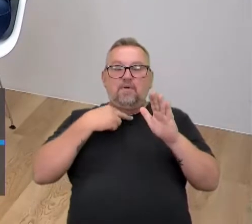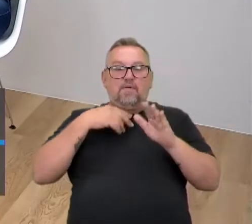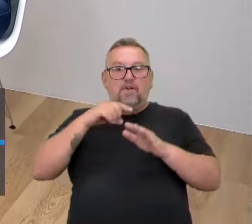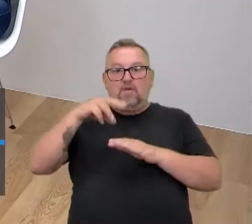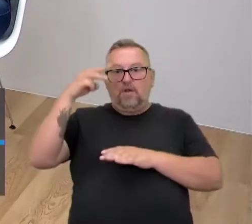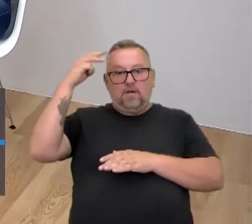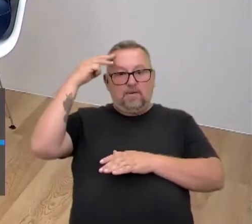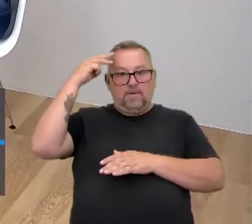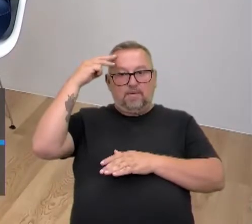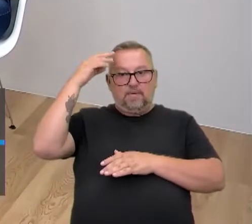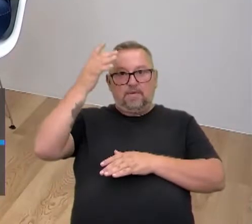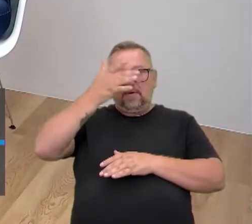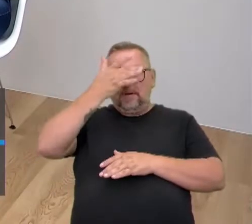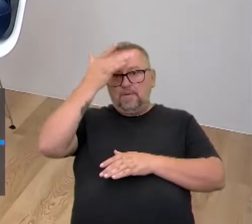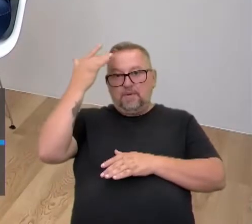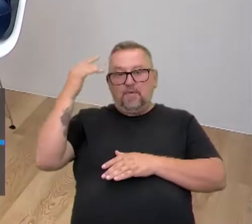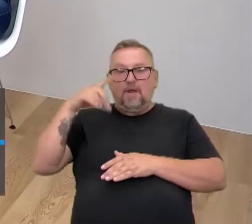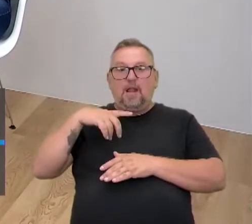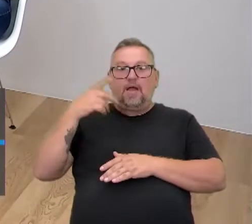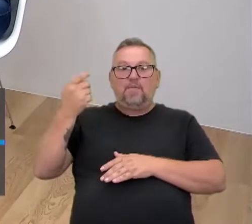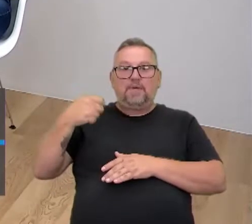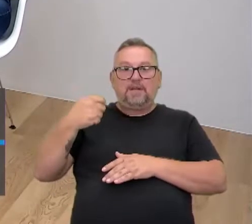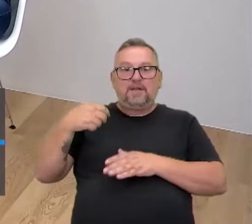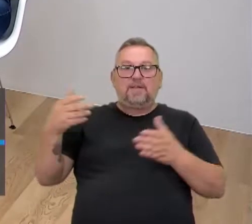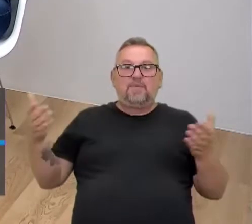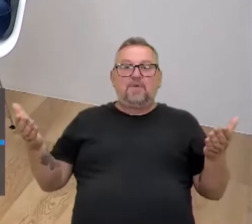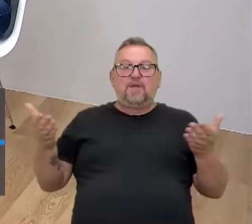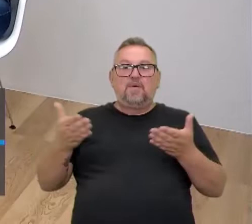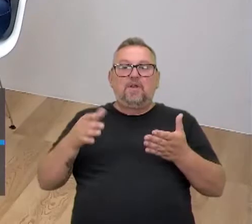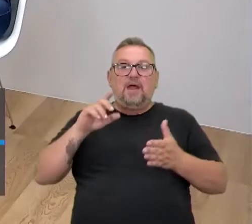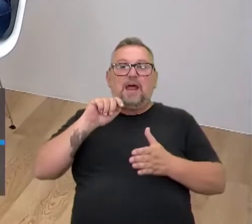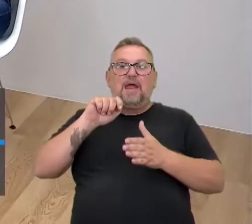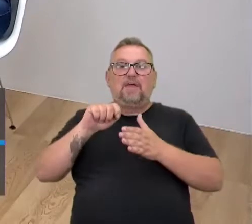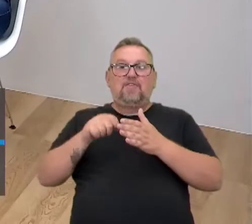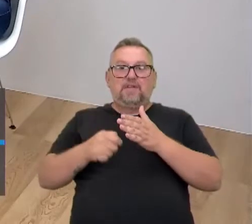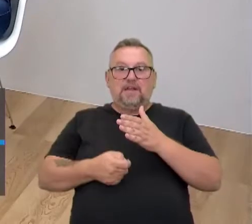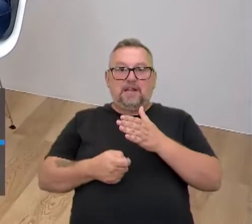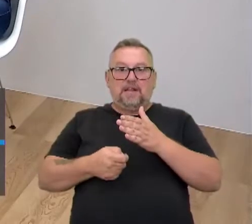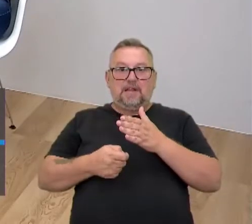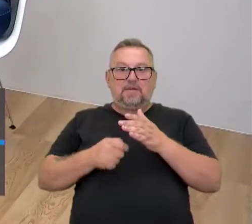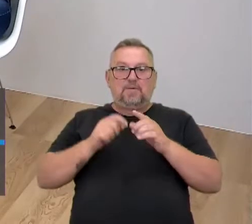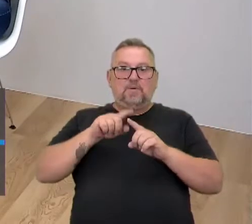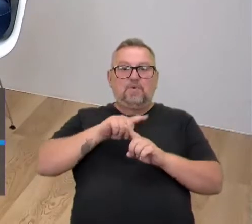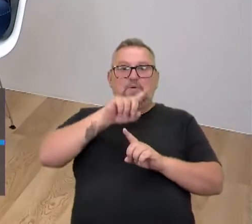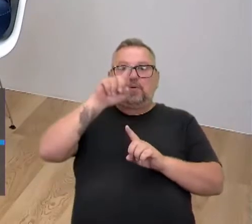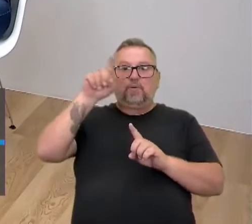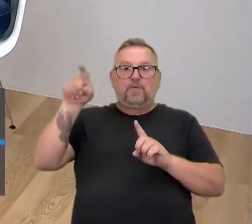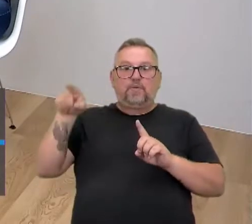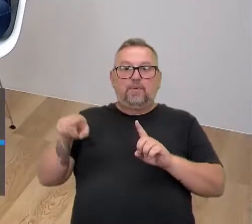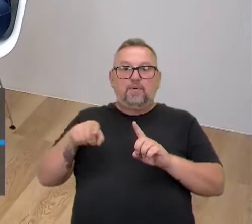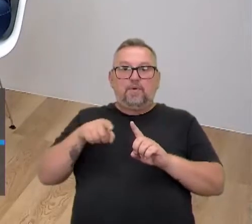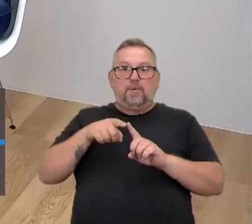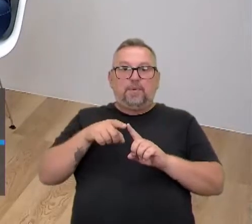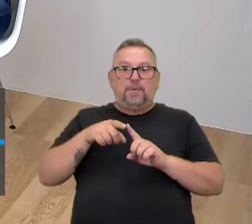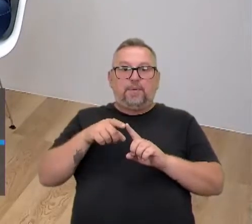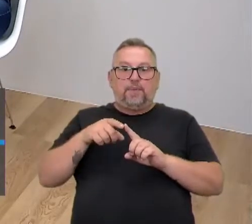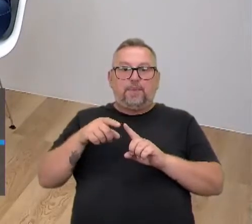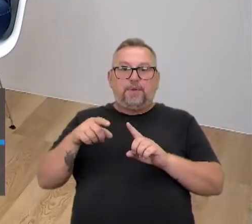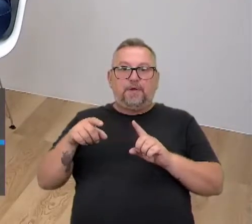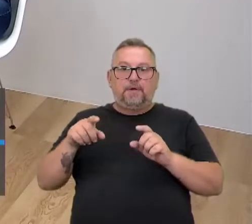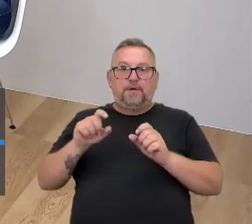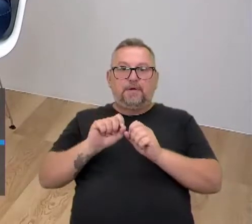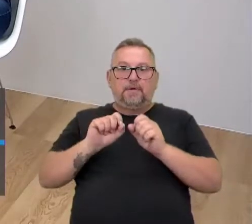memória das pessoas. Elas precisam agora registrar os ciclos para saber o tempo certo